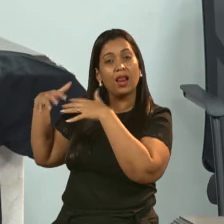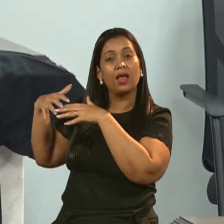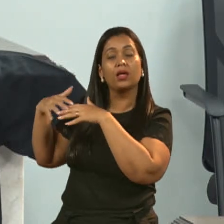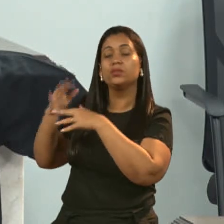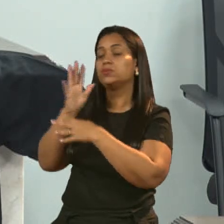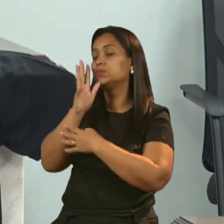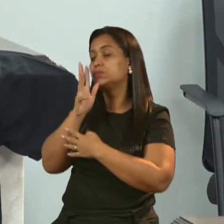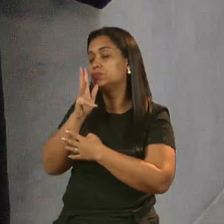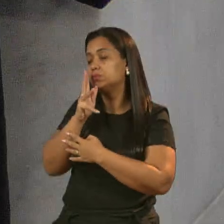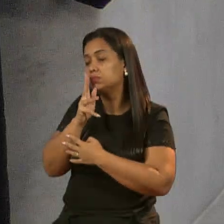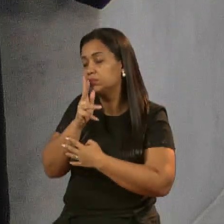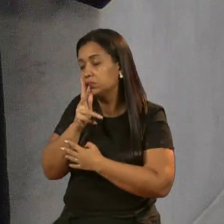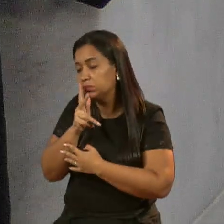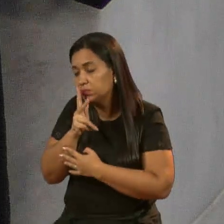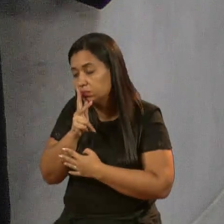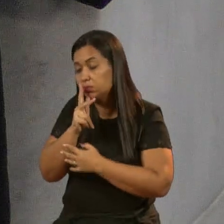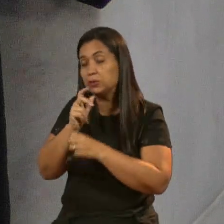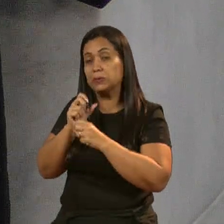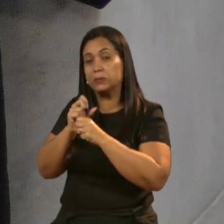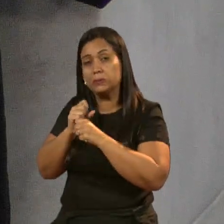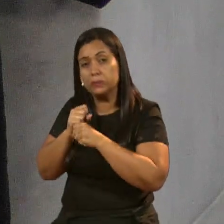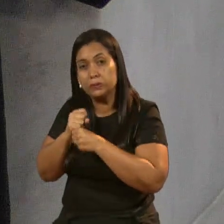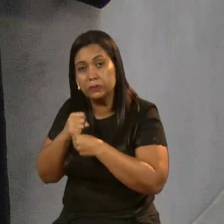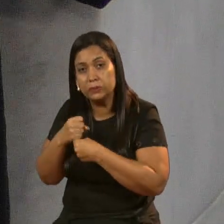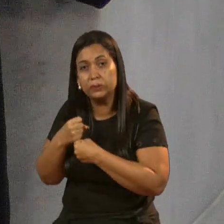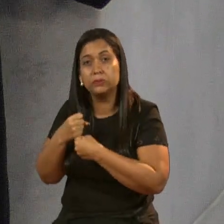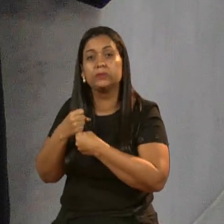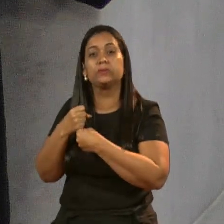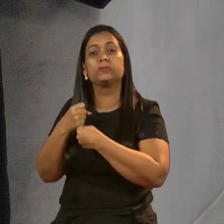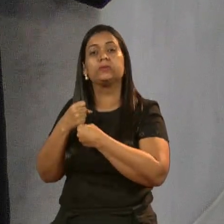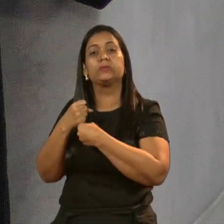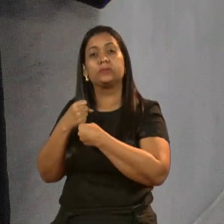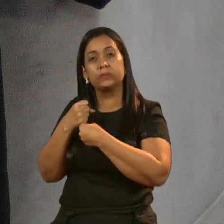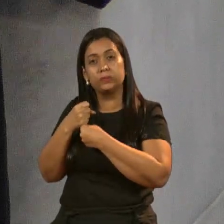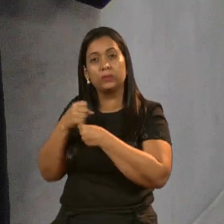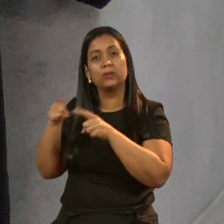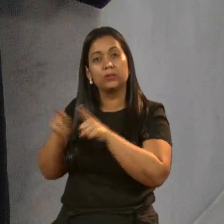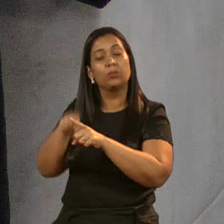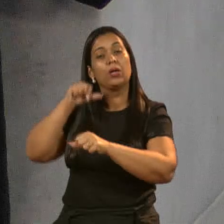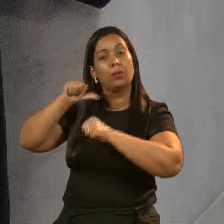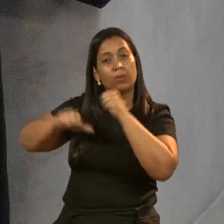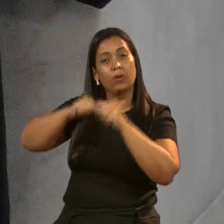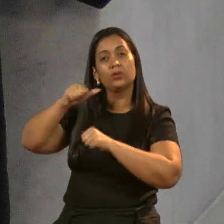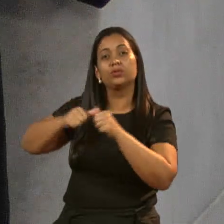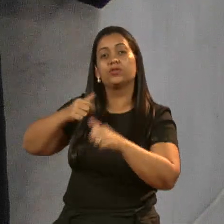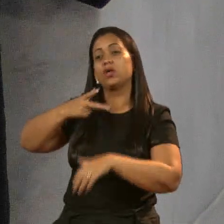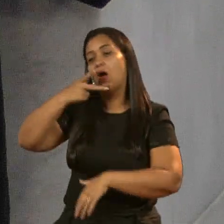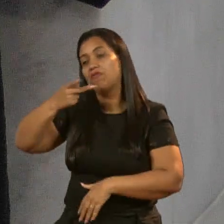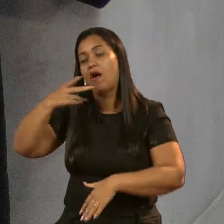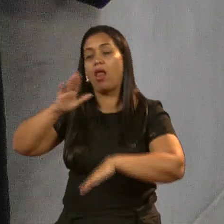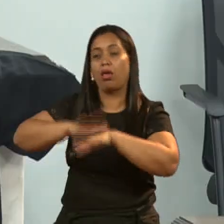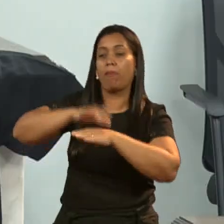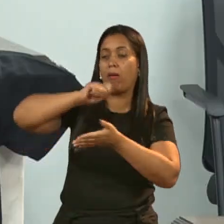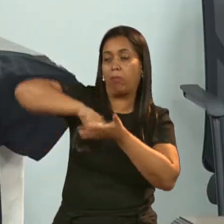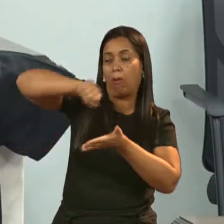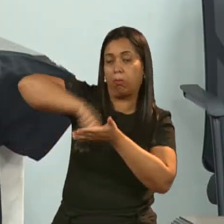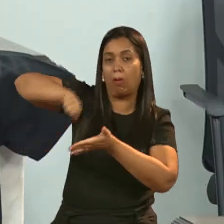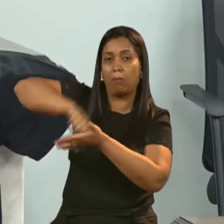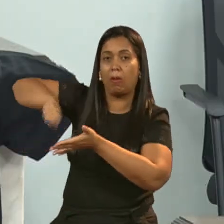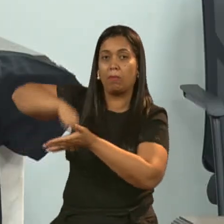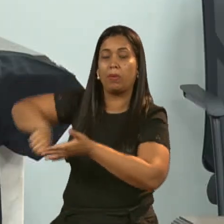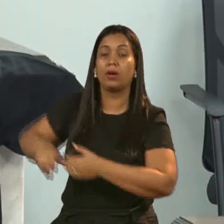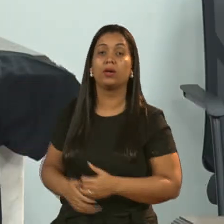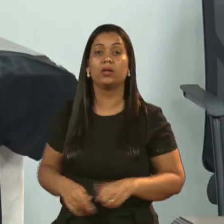lentidão, rigidez muscular, desequilíbrios e modificações na fala e na escrita, além de uma